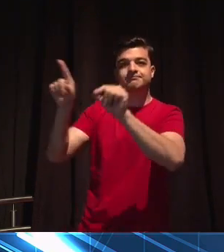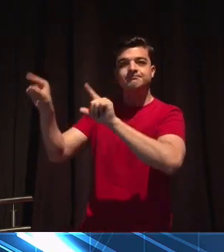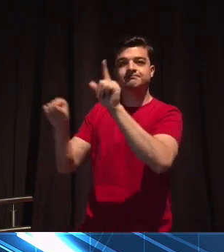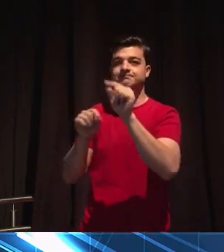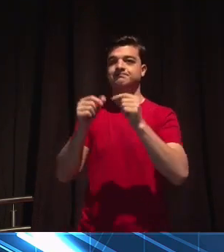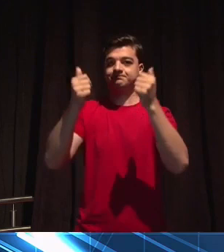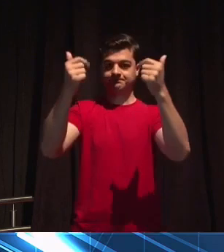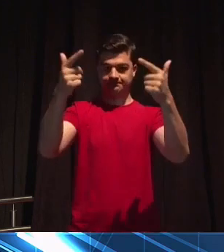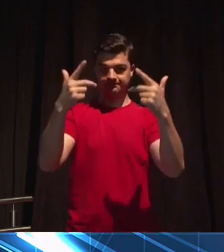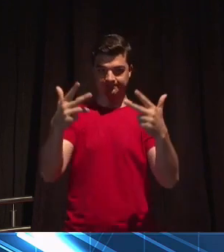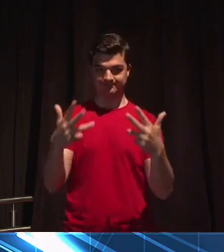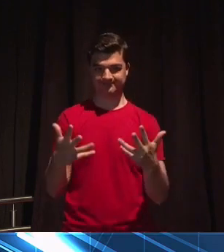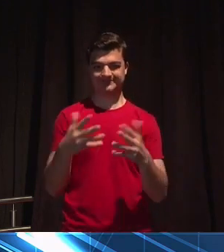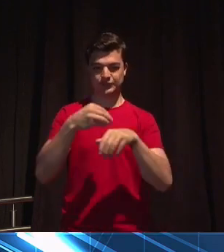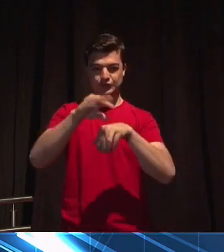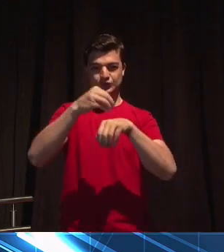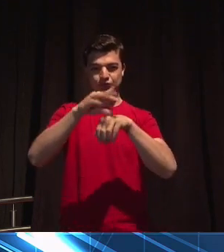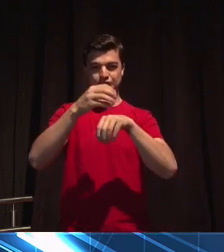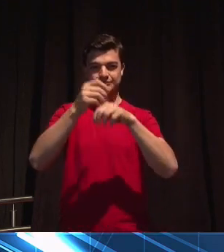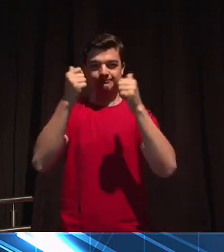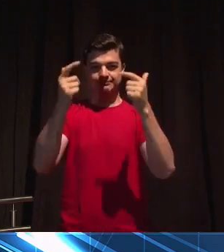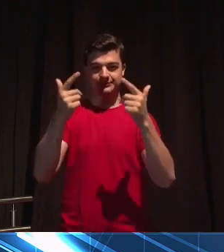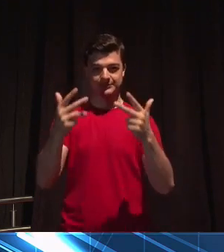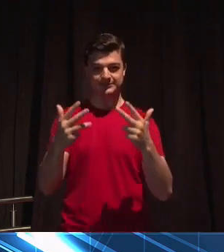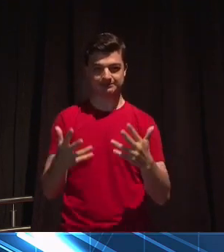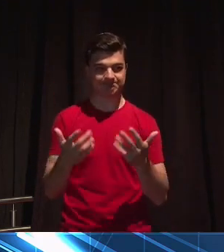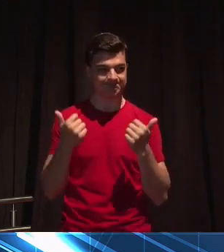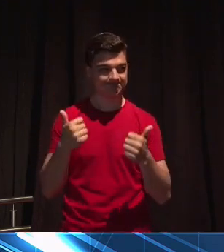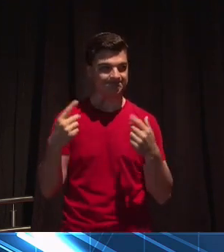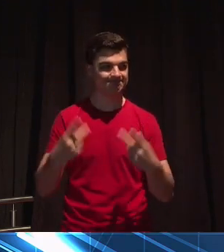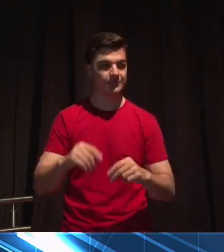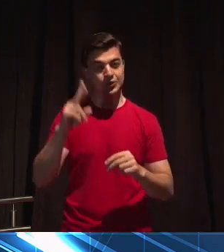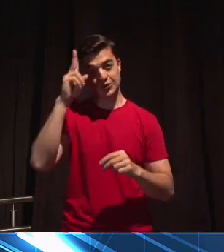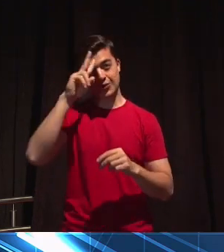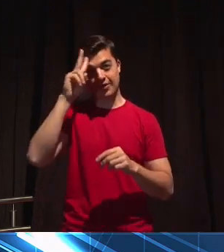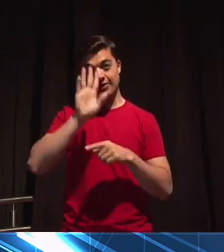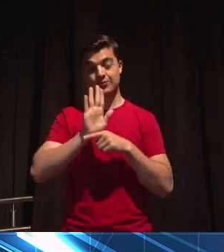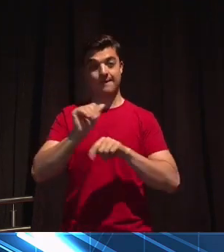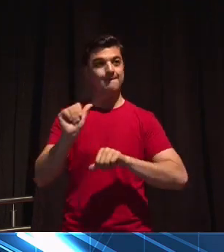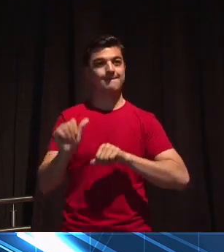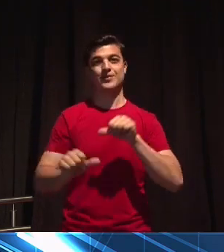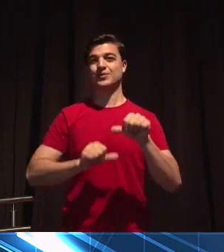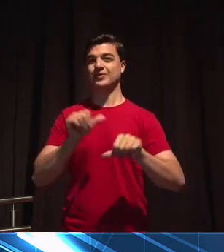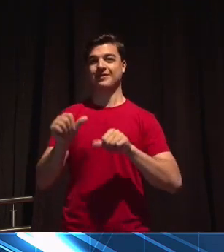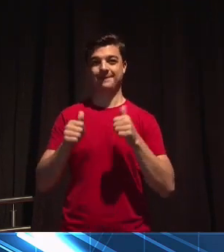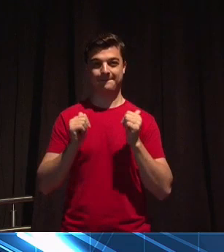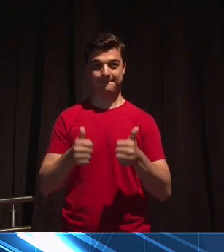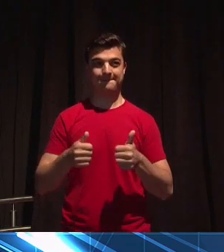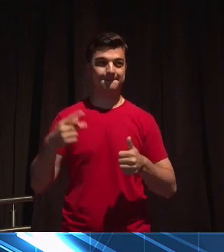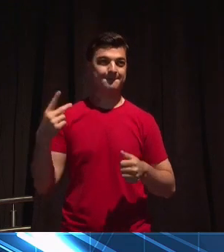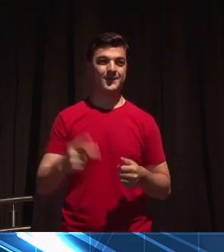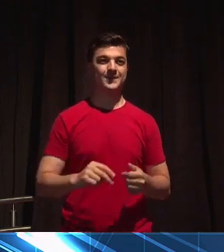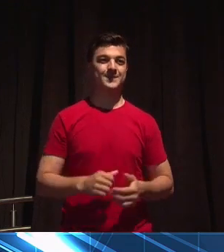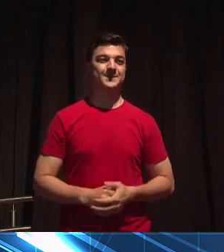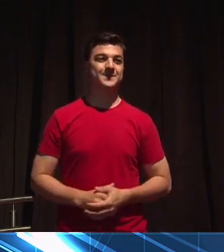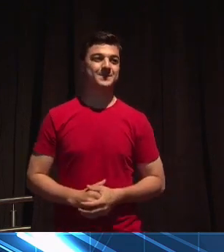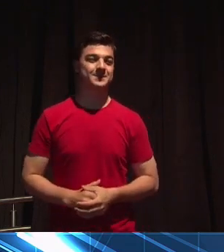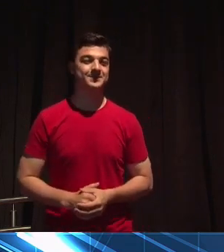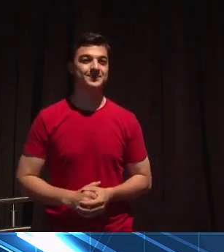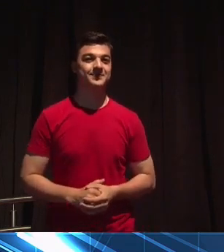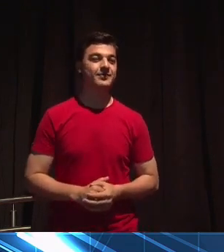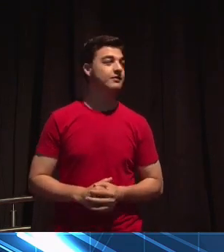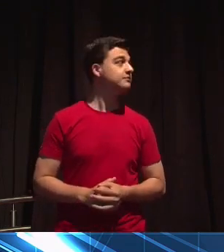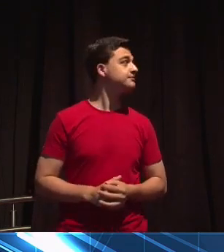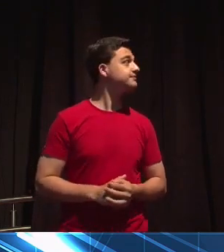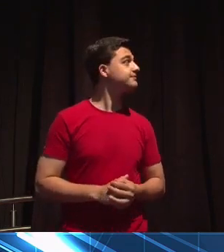vamos lá pessoal vocês estão preparados aí para essa história de transformação Então bora então pessoal Singer